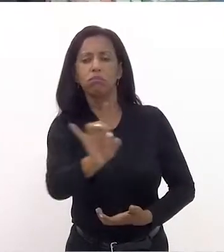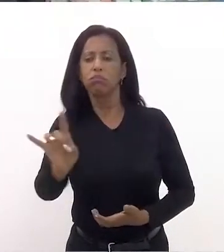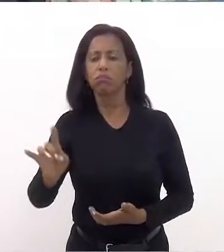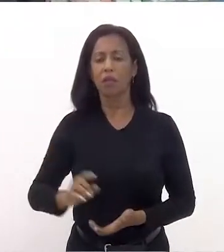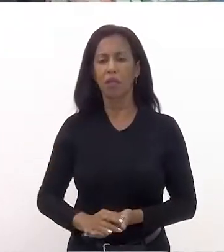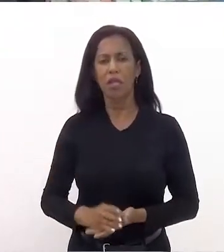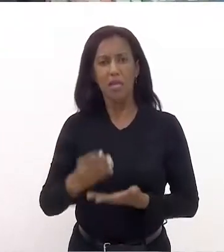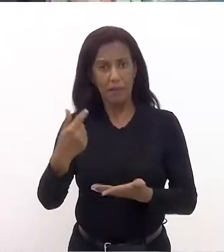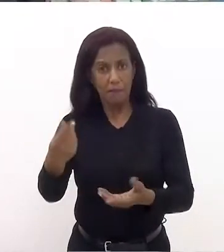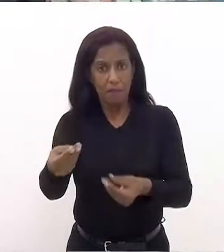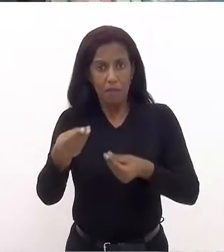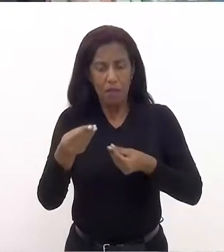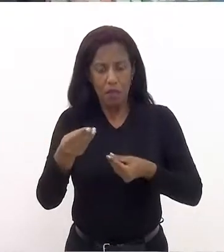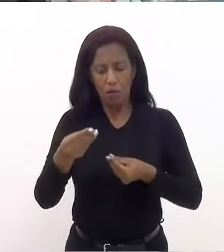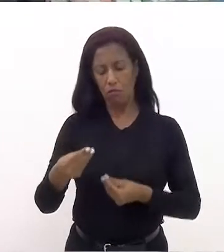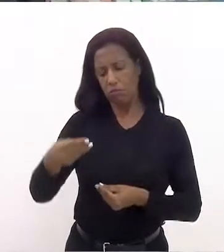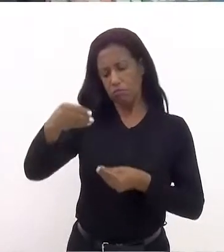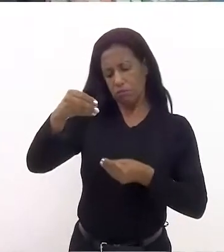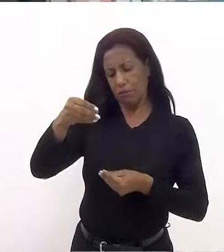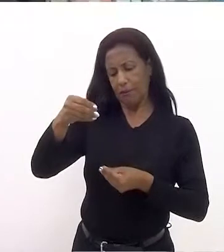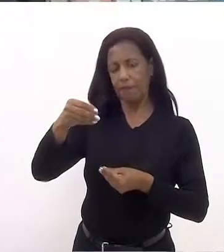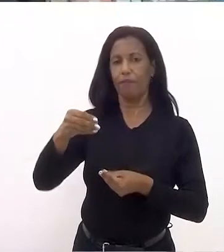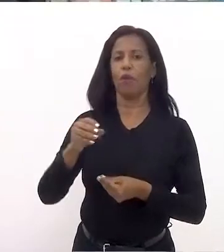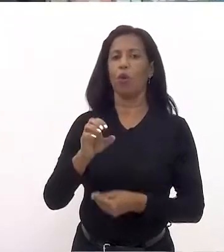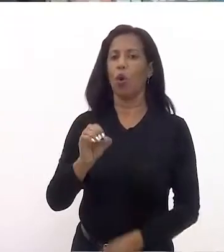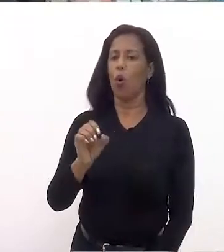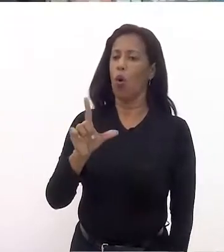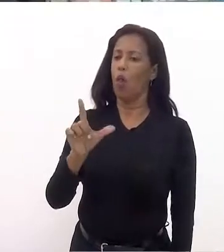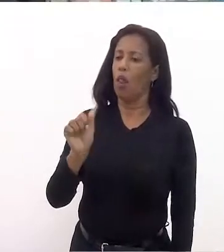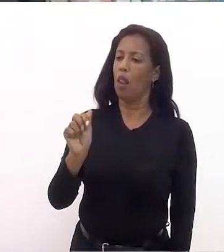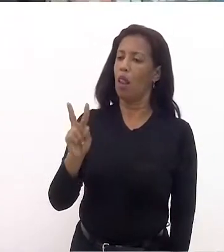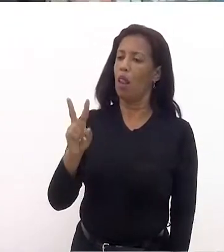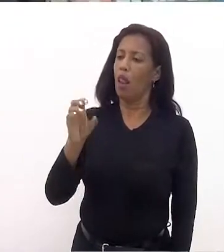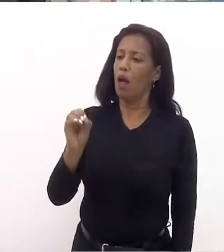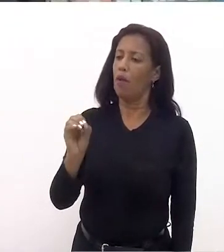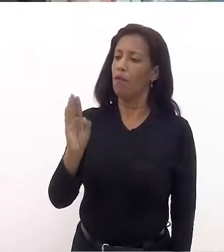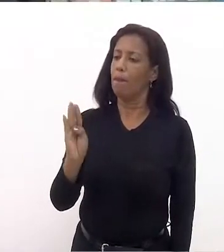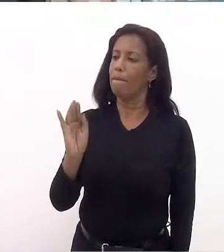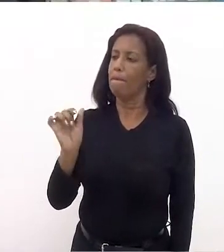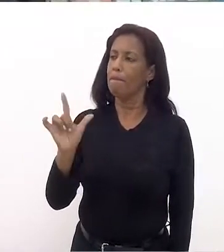E me deu o poema do Olavo Bilac,